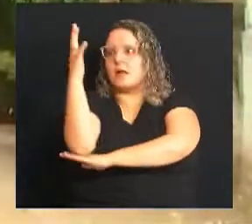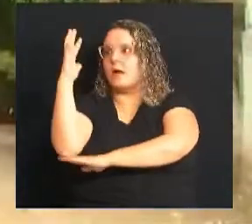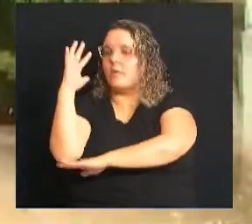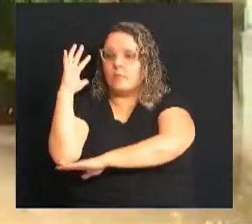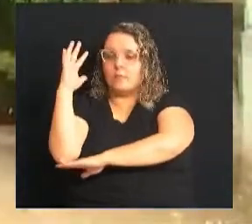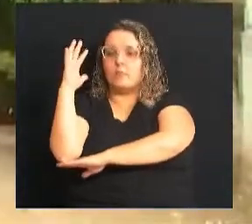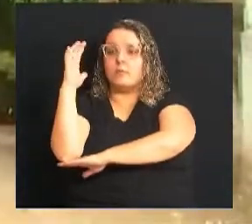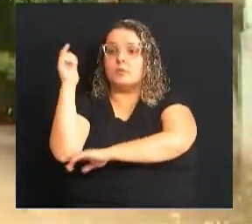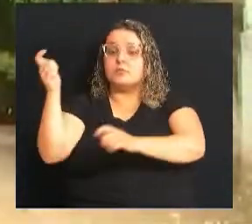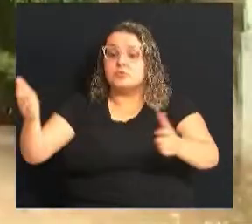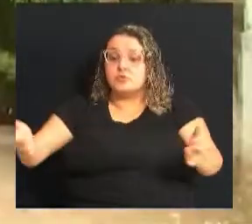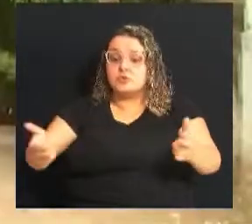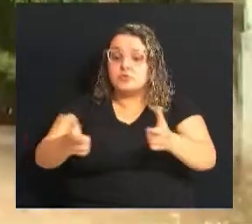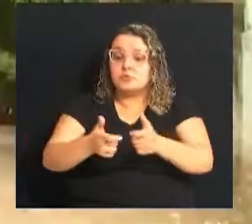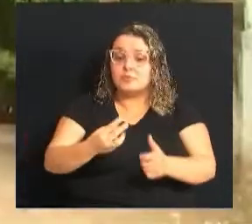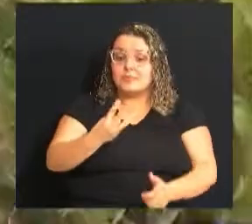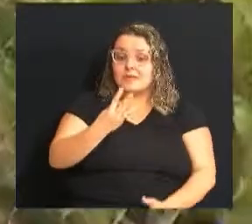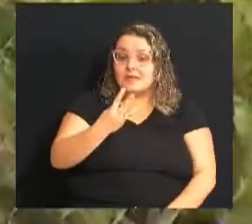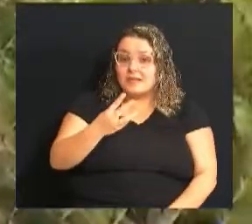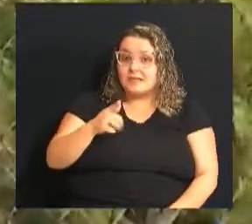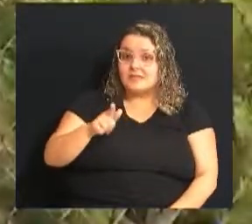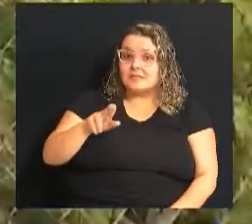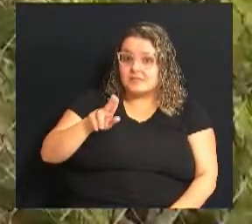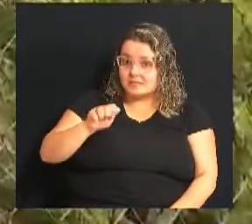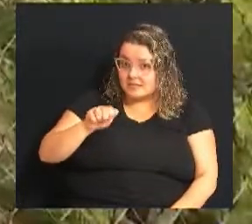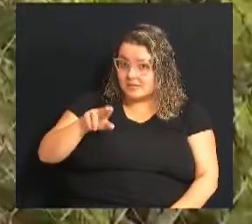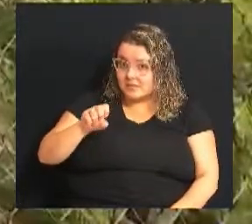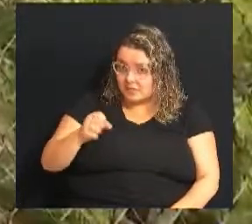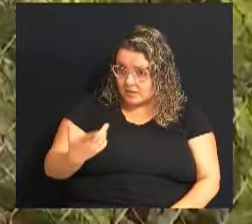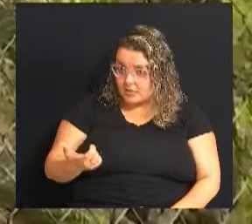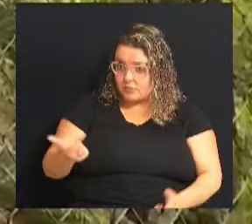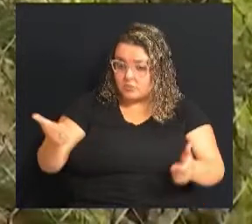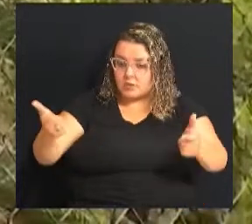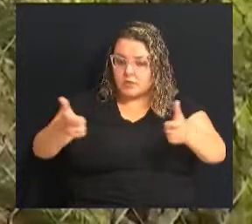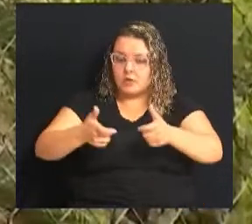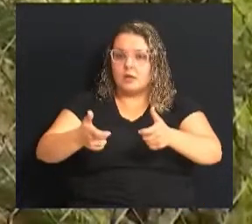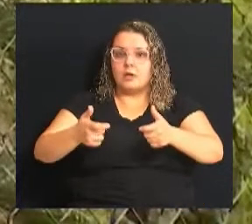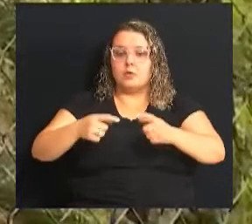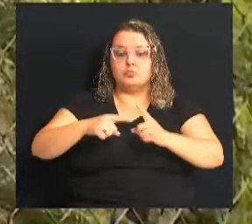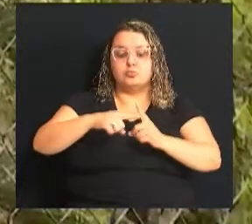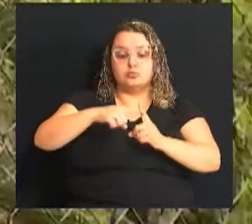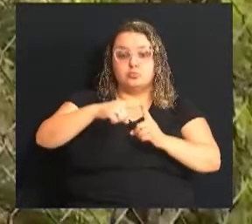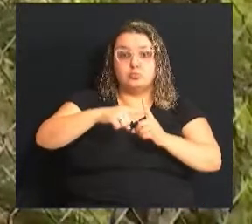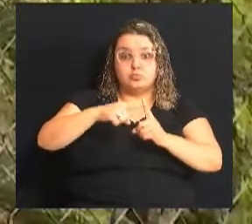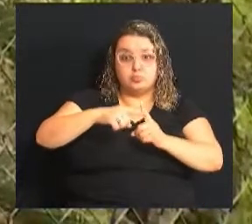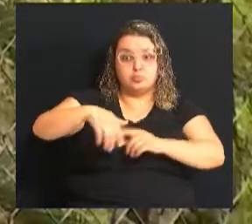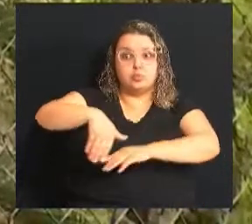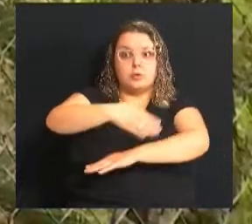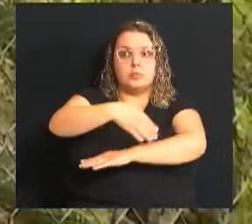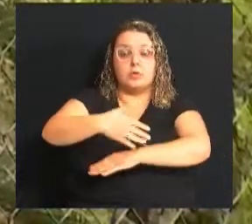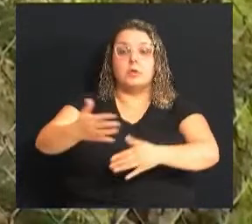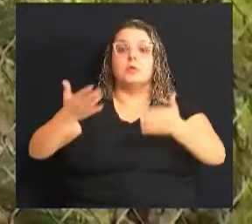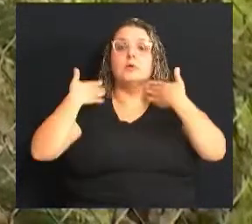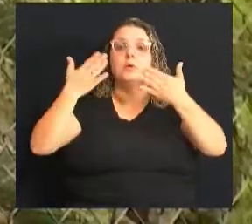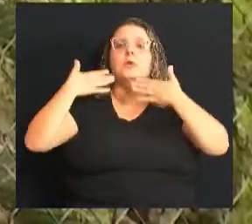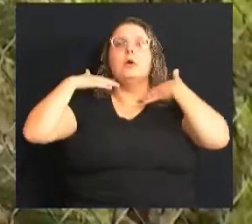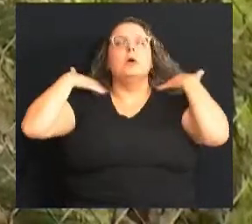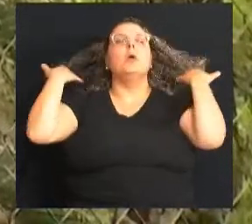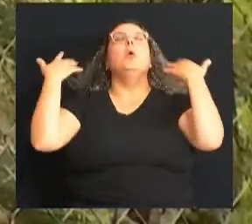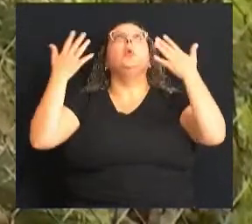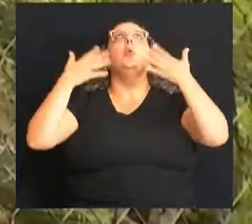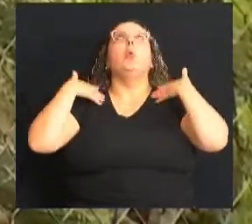até 3 graus centígrados a temperatura da rua. Então, no verão, isso é muito importante.